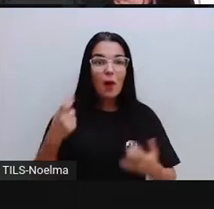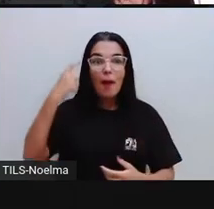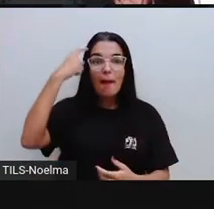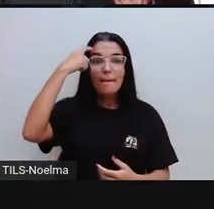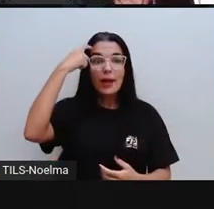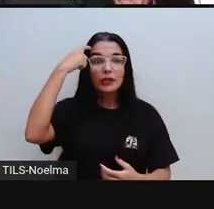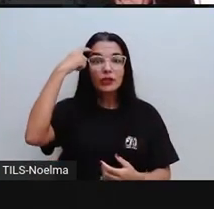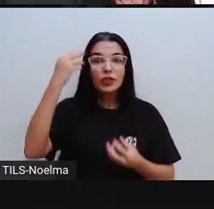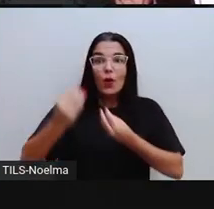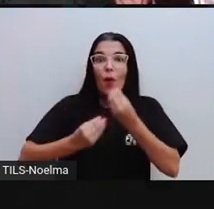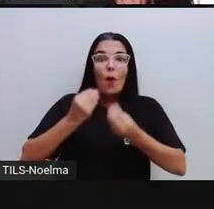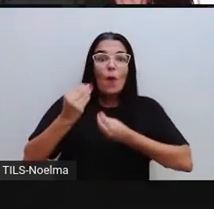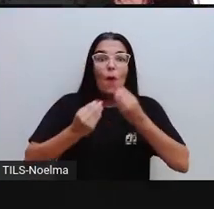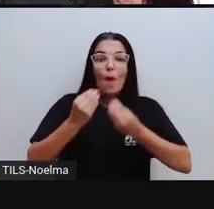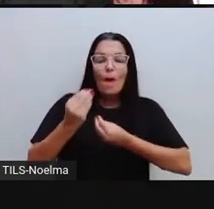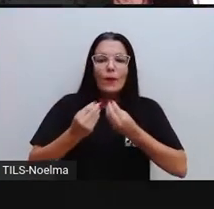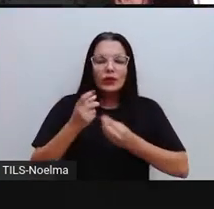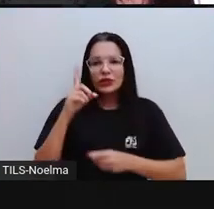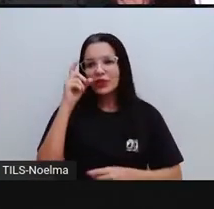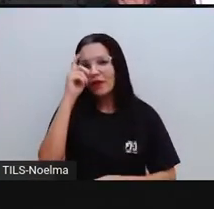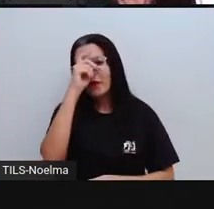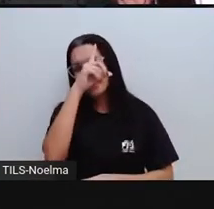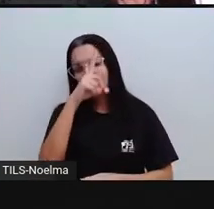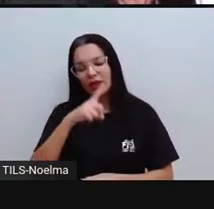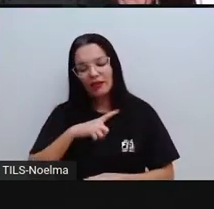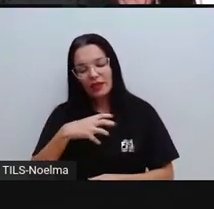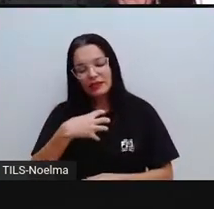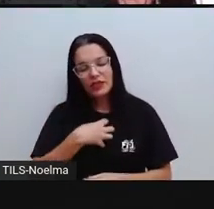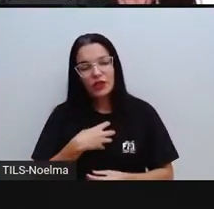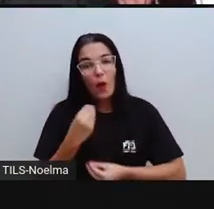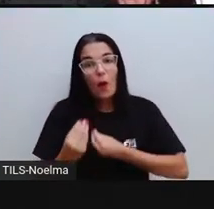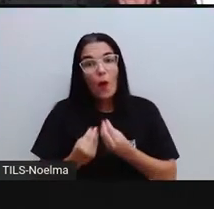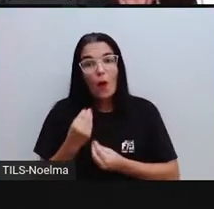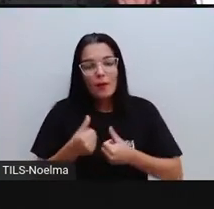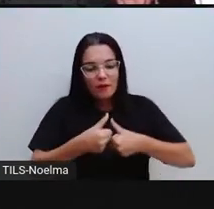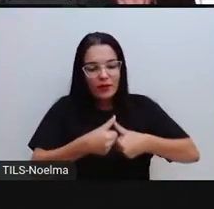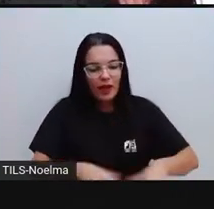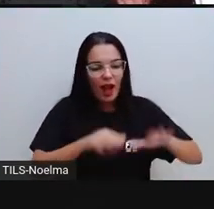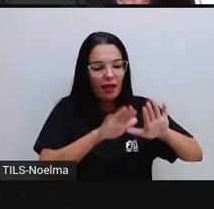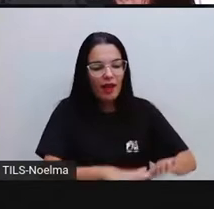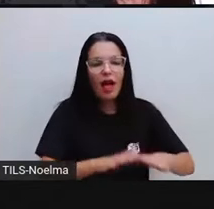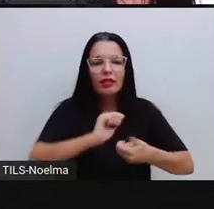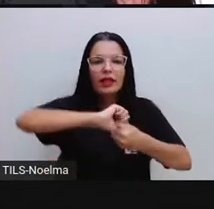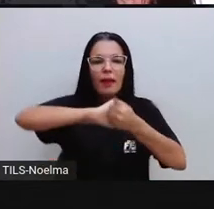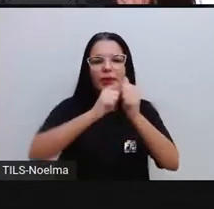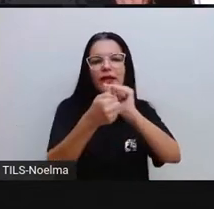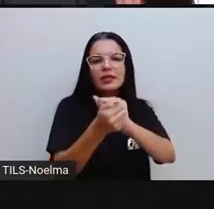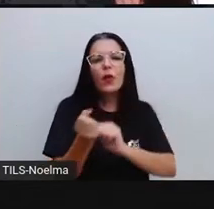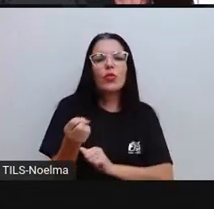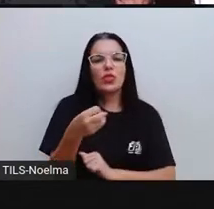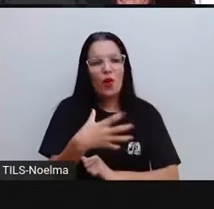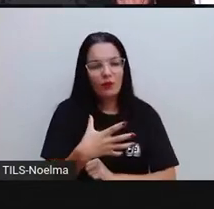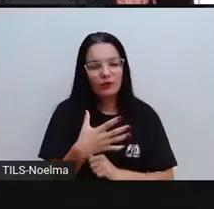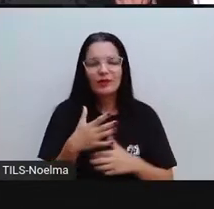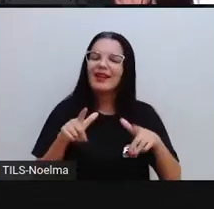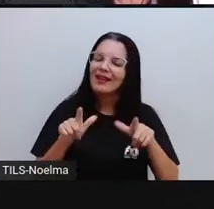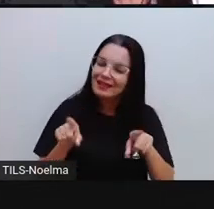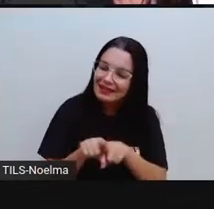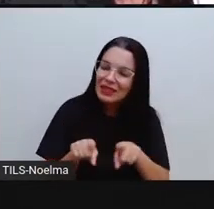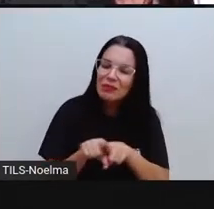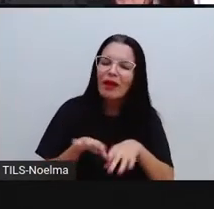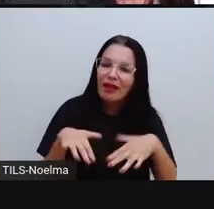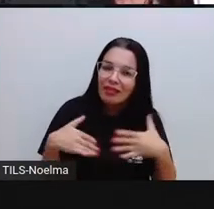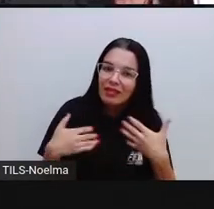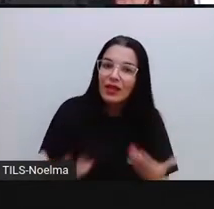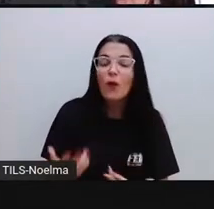a dificuldade que vocês sentiriam para se adaptar, né, a esse novo. Eles também tiveram essa